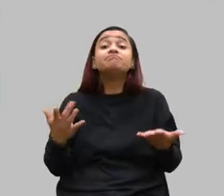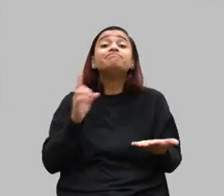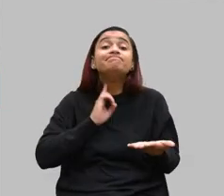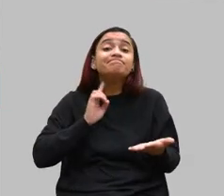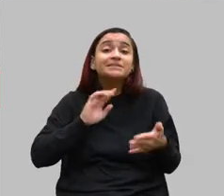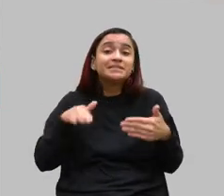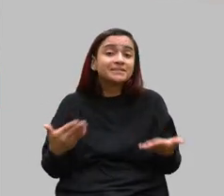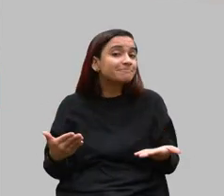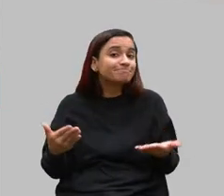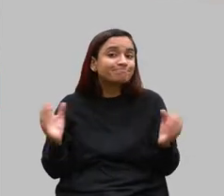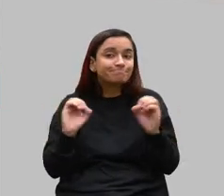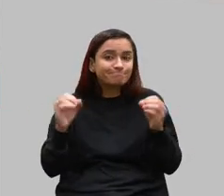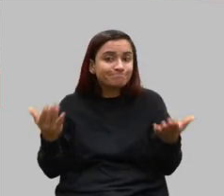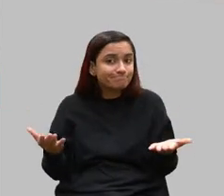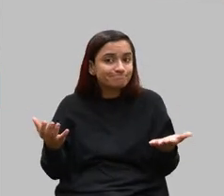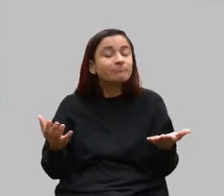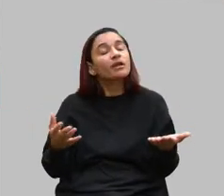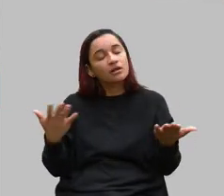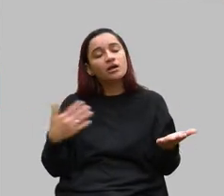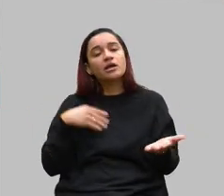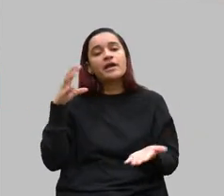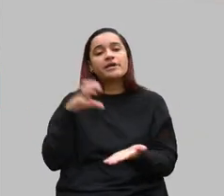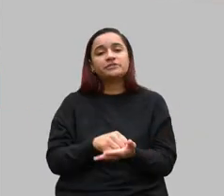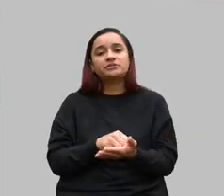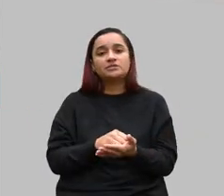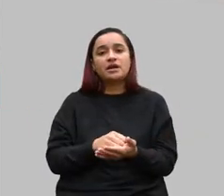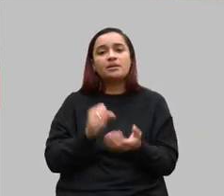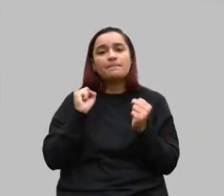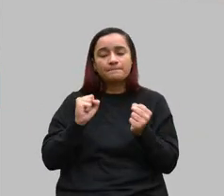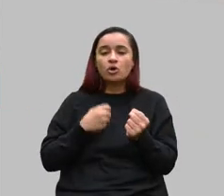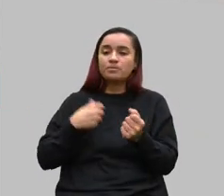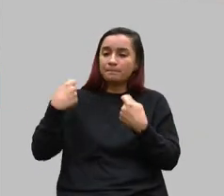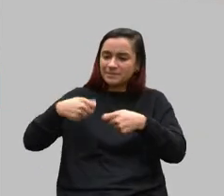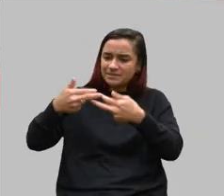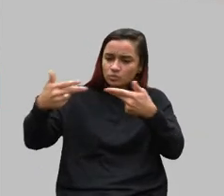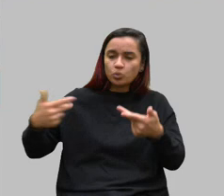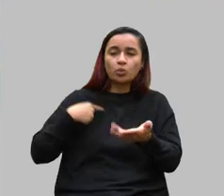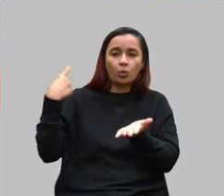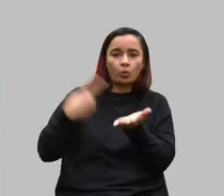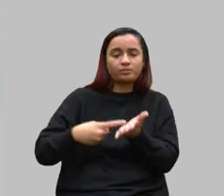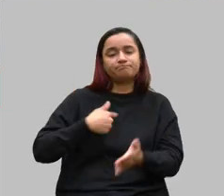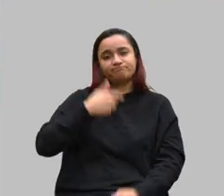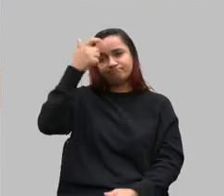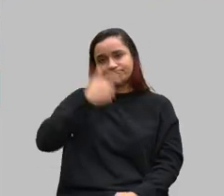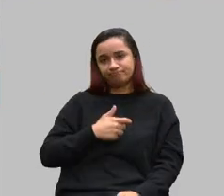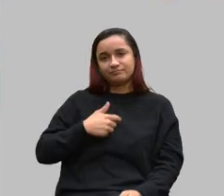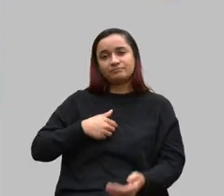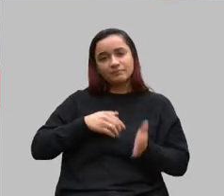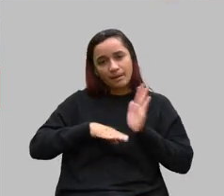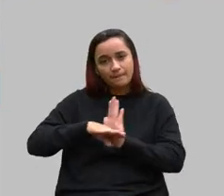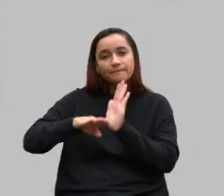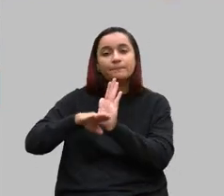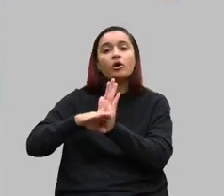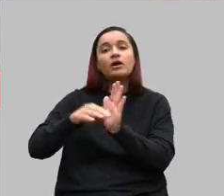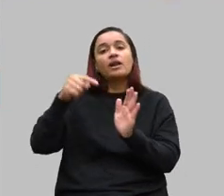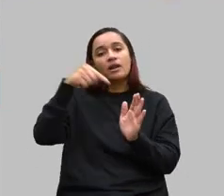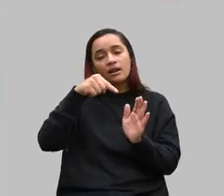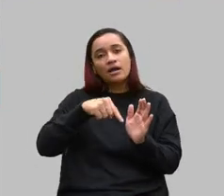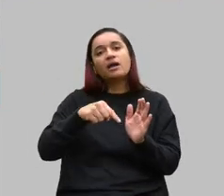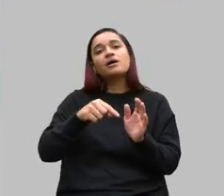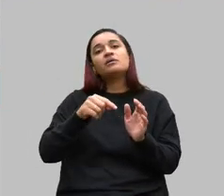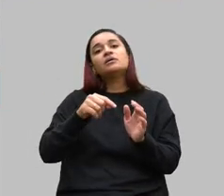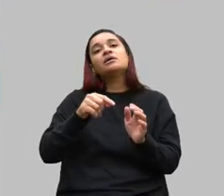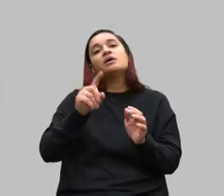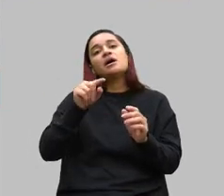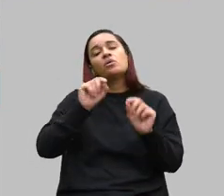registrado contem com o nosso mandato Eon conte comigo que for preciso lá na Câmara como titular da comissão de atividade